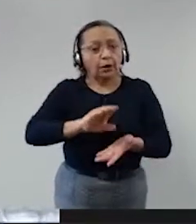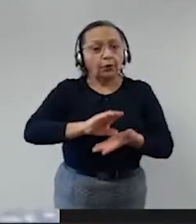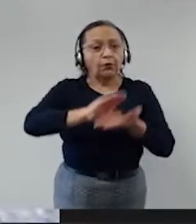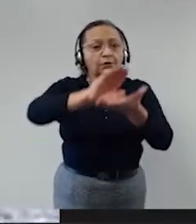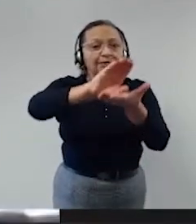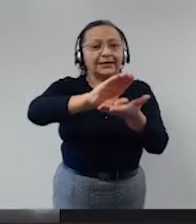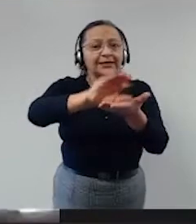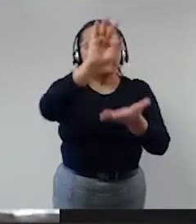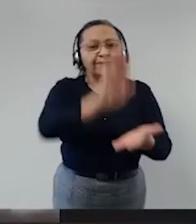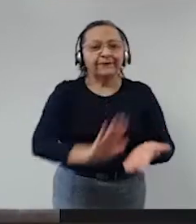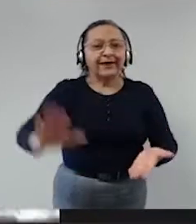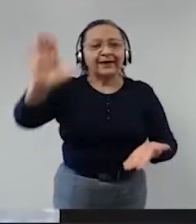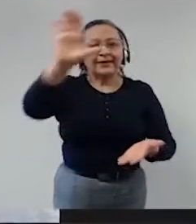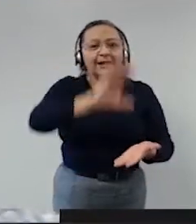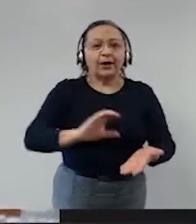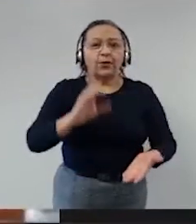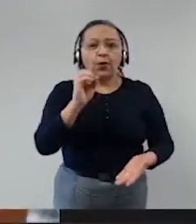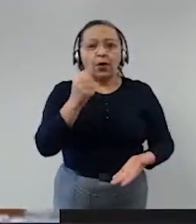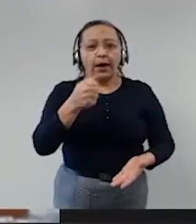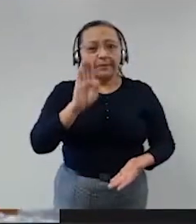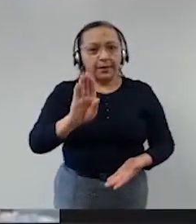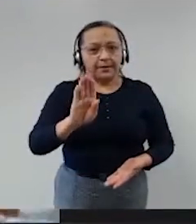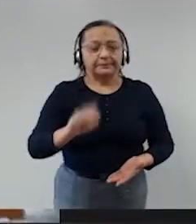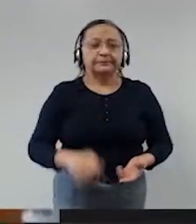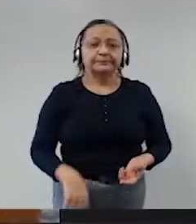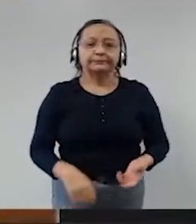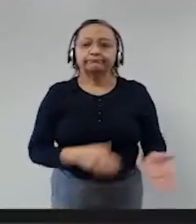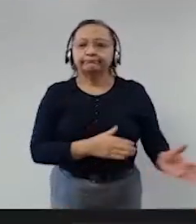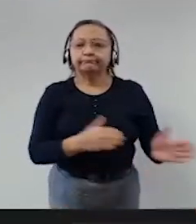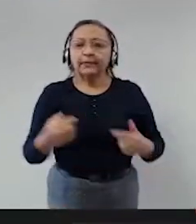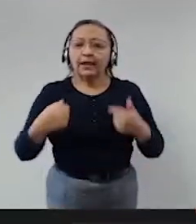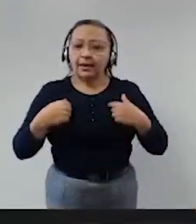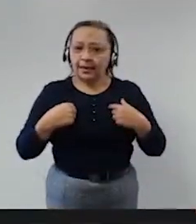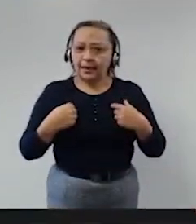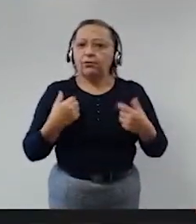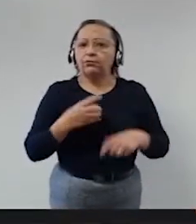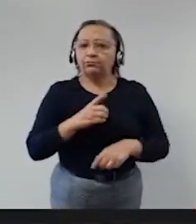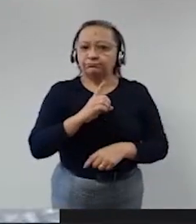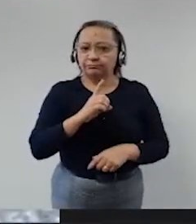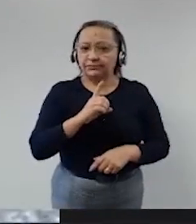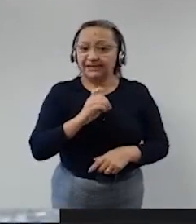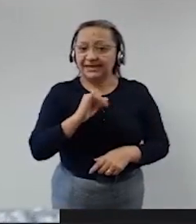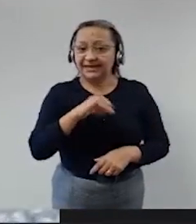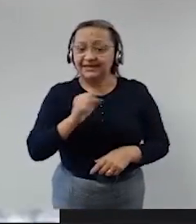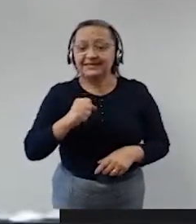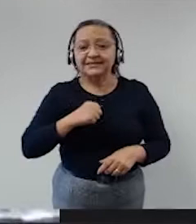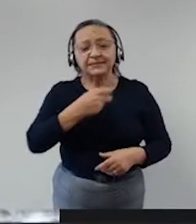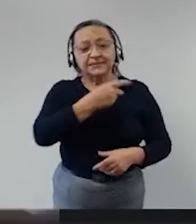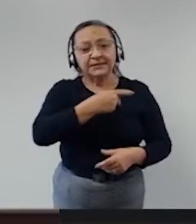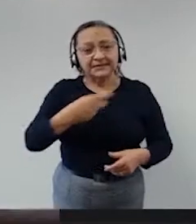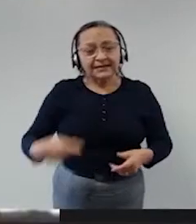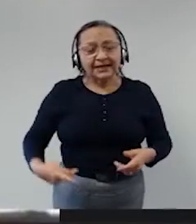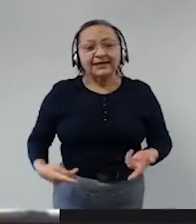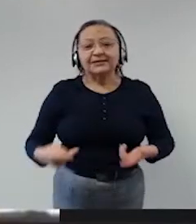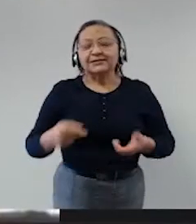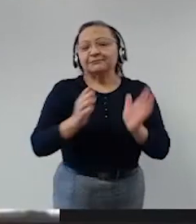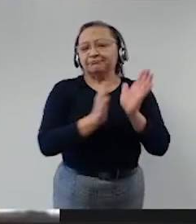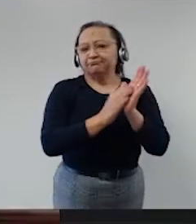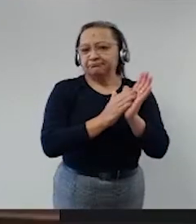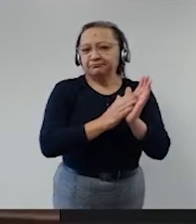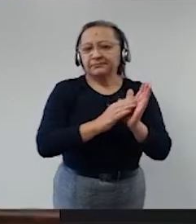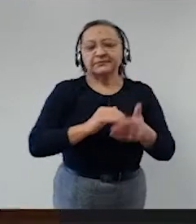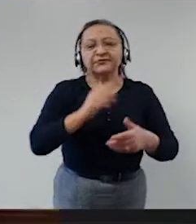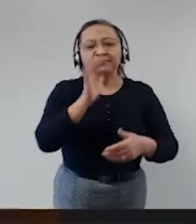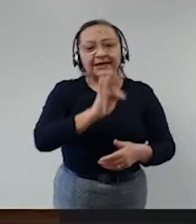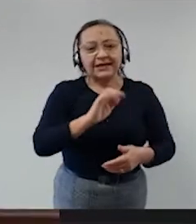federal da OAB. Eu parabenizo o presidente Felipe Santa Cruz, sua diretoria, os colegas